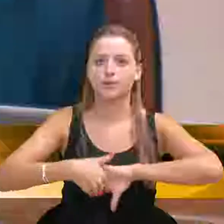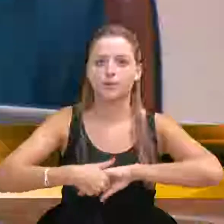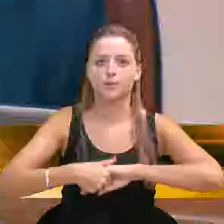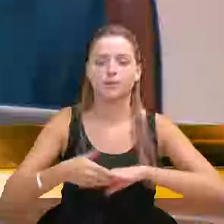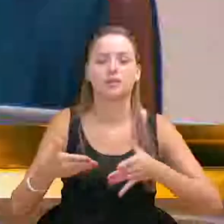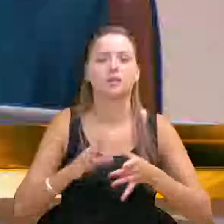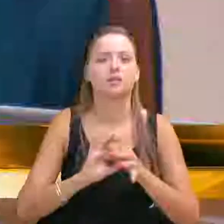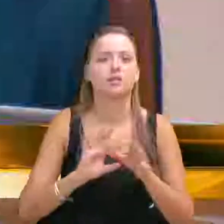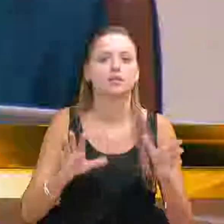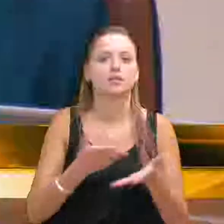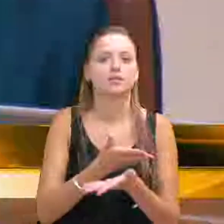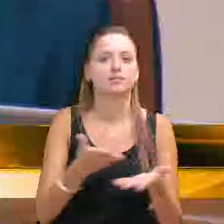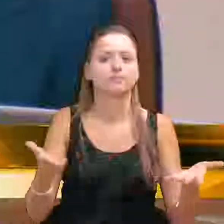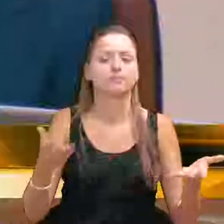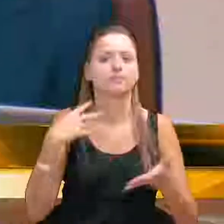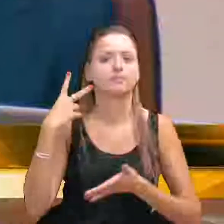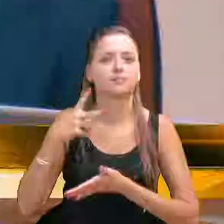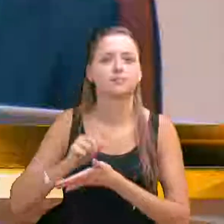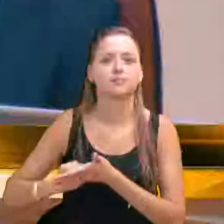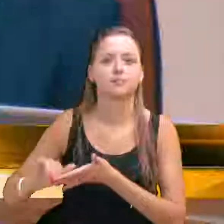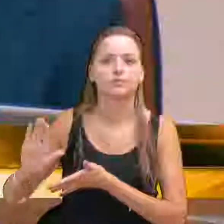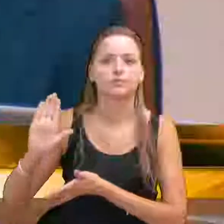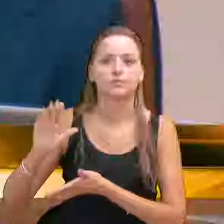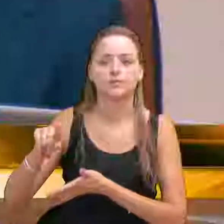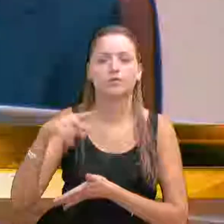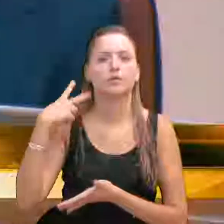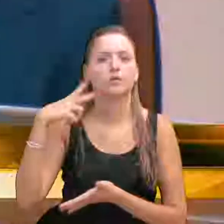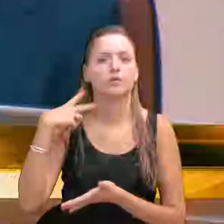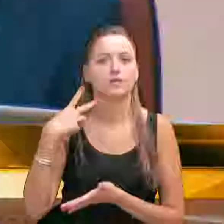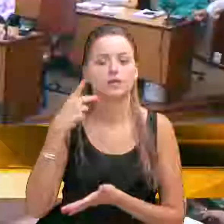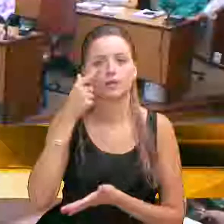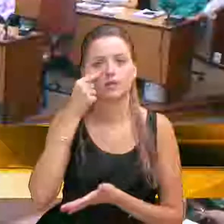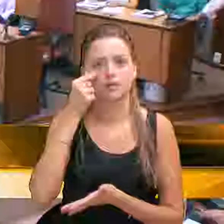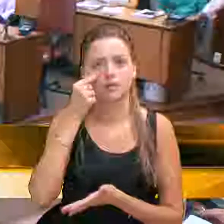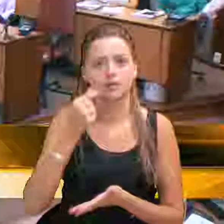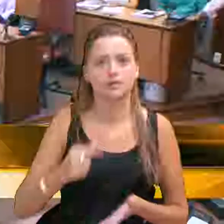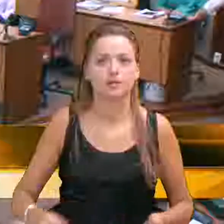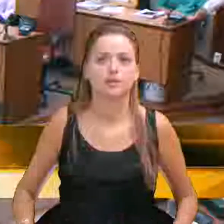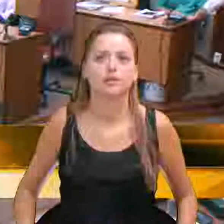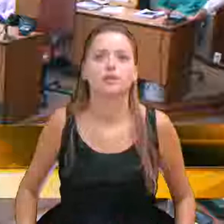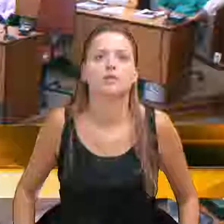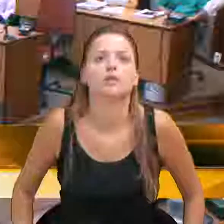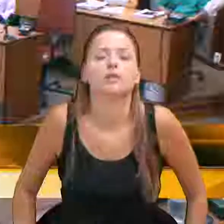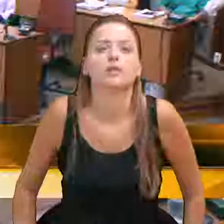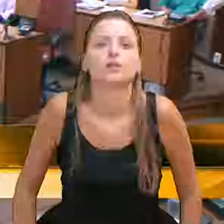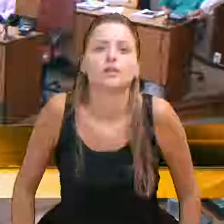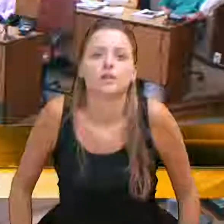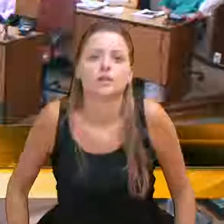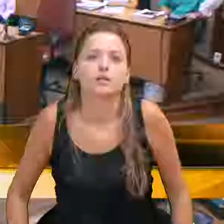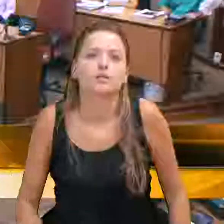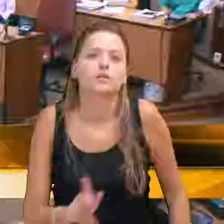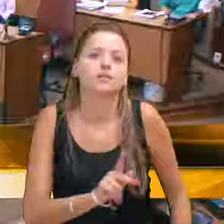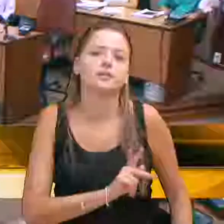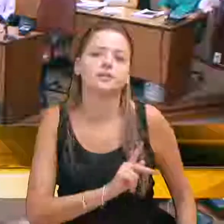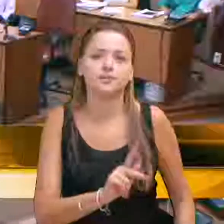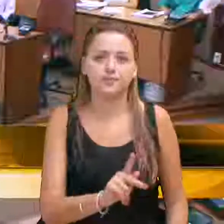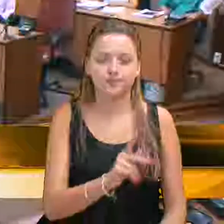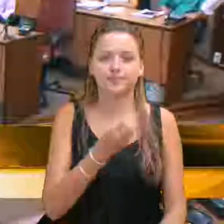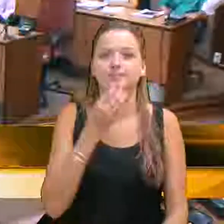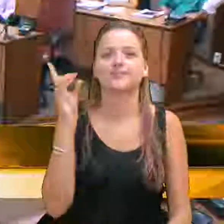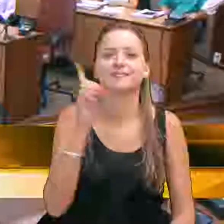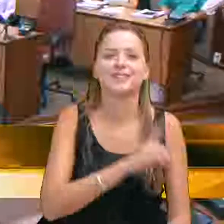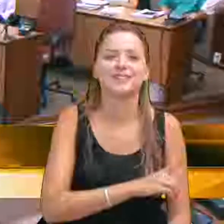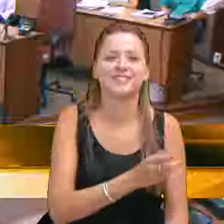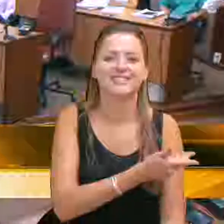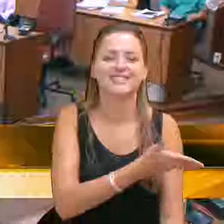Palavra à disposição dos senhores vereadores. Peço a palavra. Com a palavra, vereador Elói Frisso. Senhor presidente, bom dia a